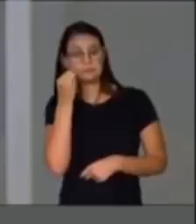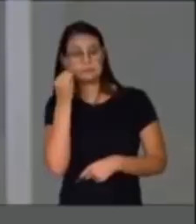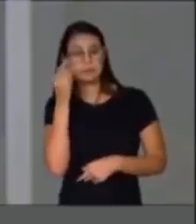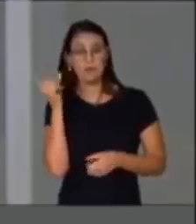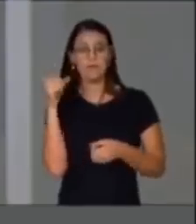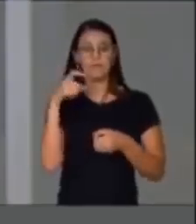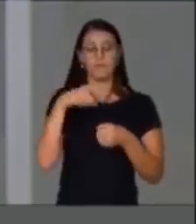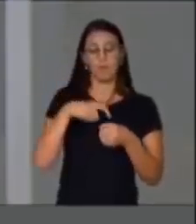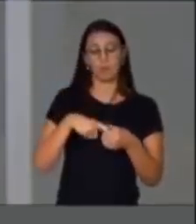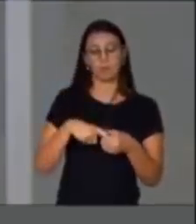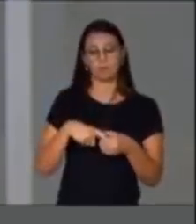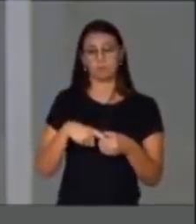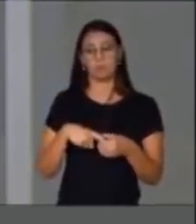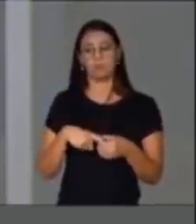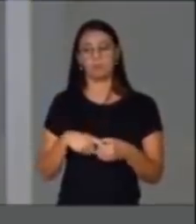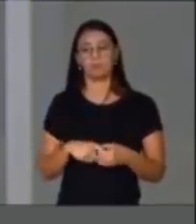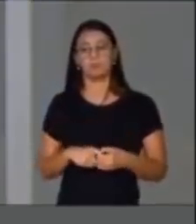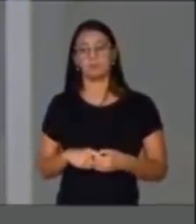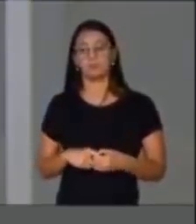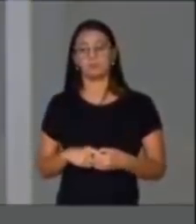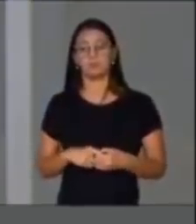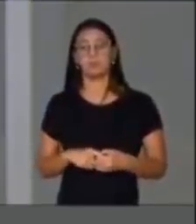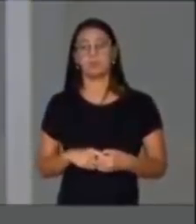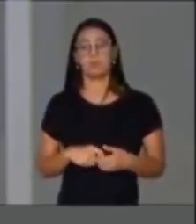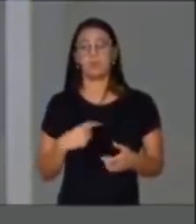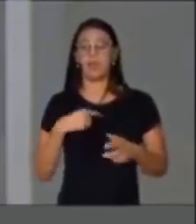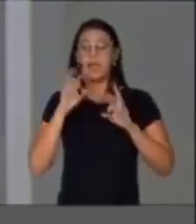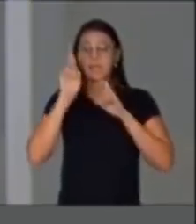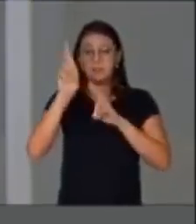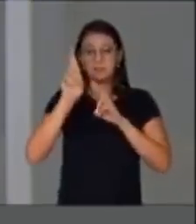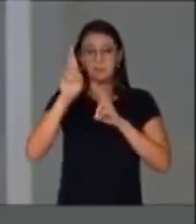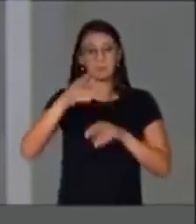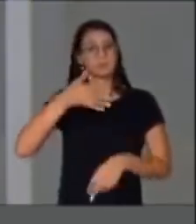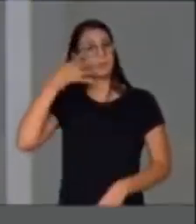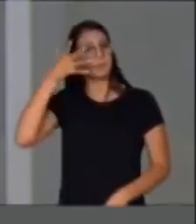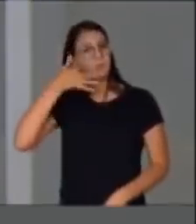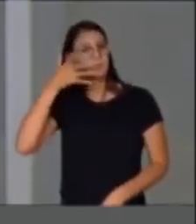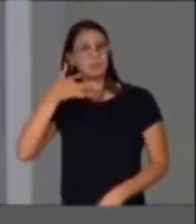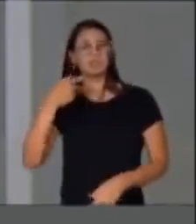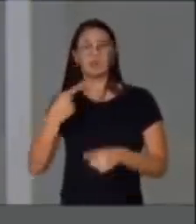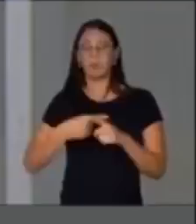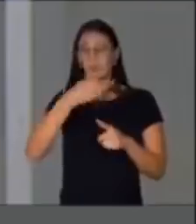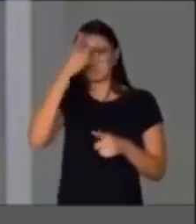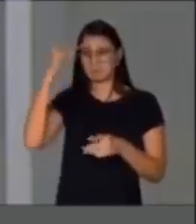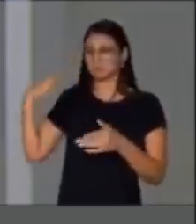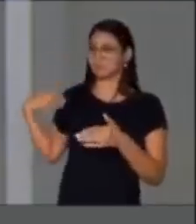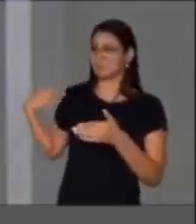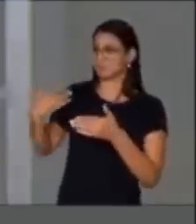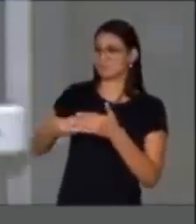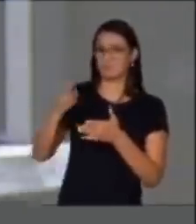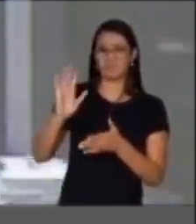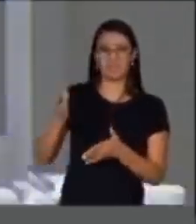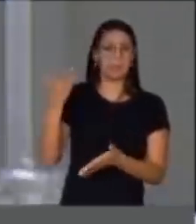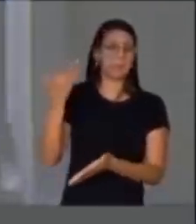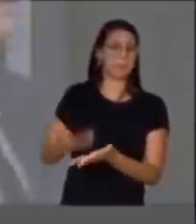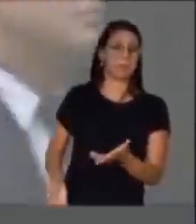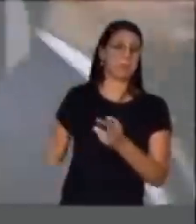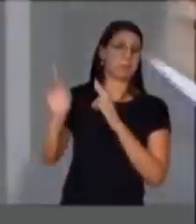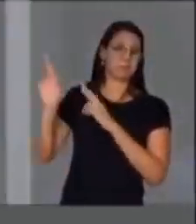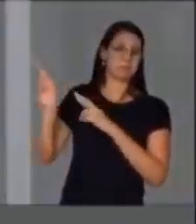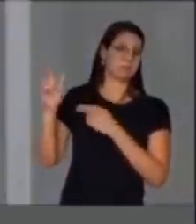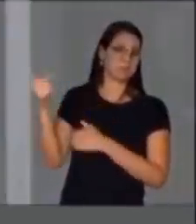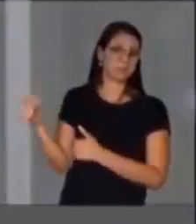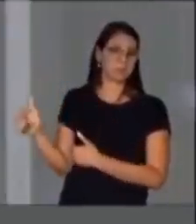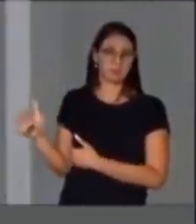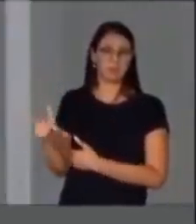e trazer a renovação e a esperança na política que se perdeu, combater a demonização da política.